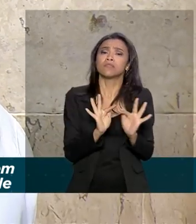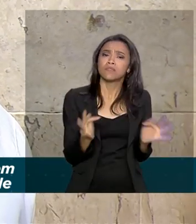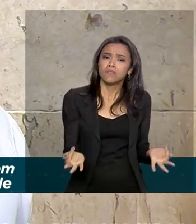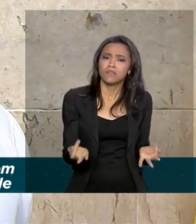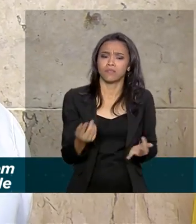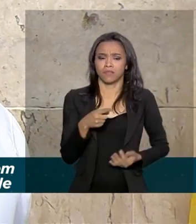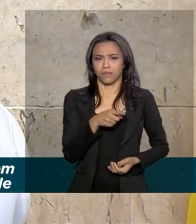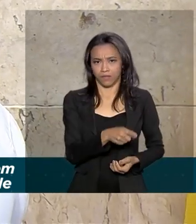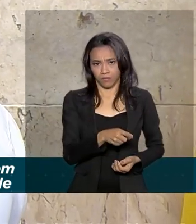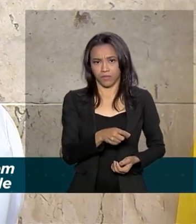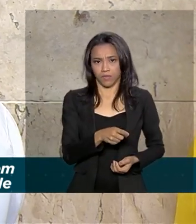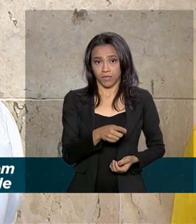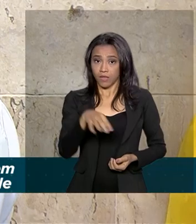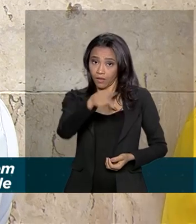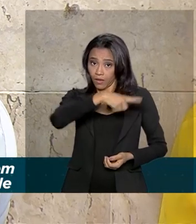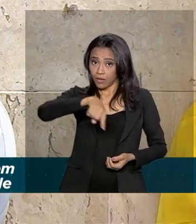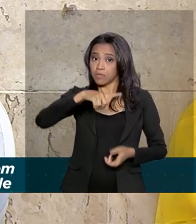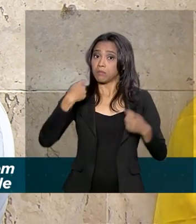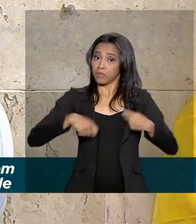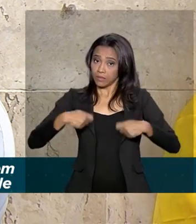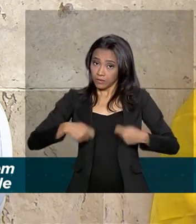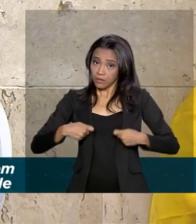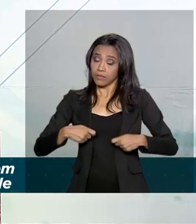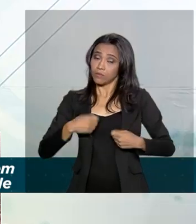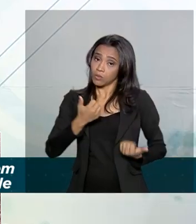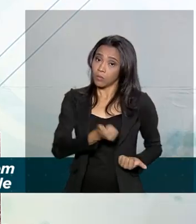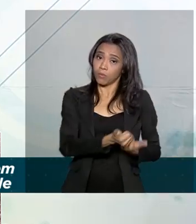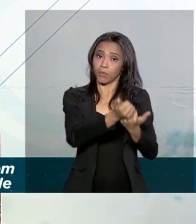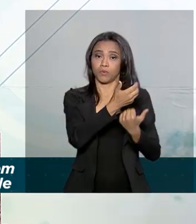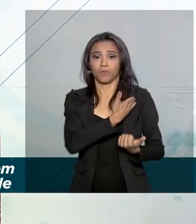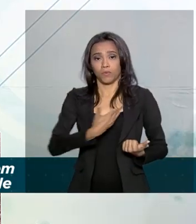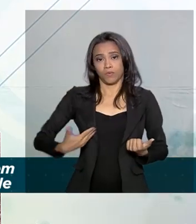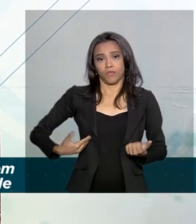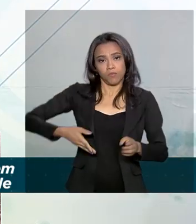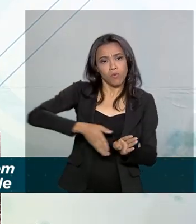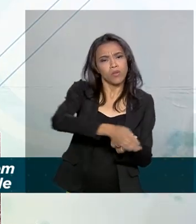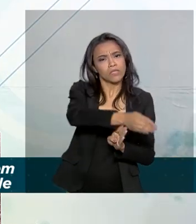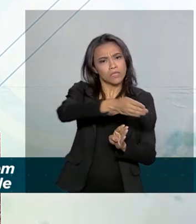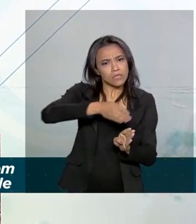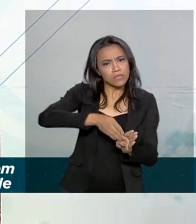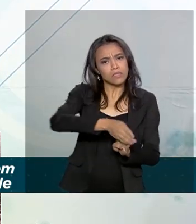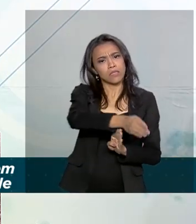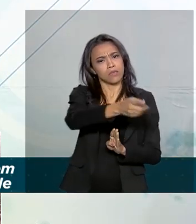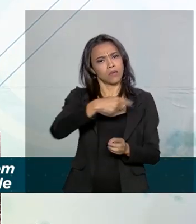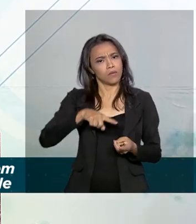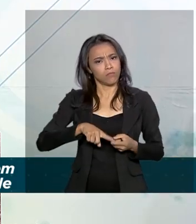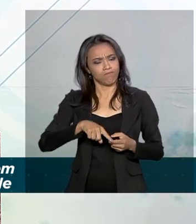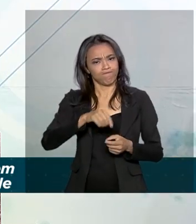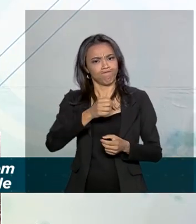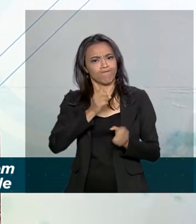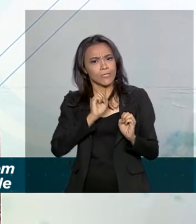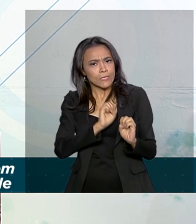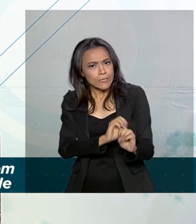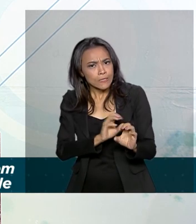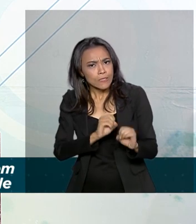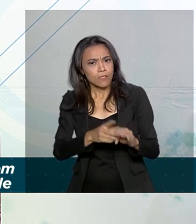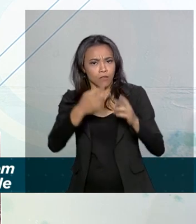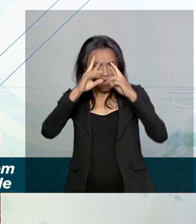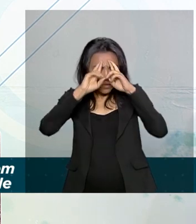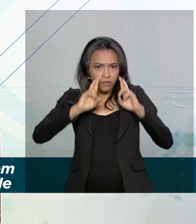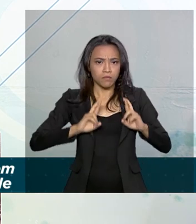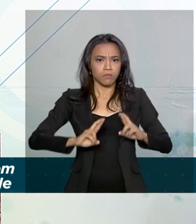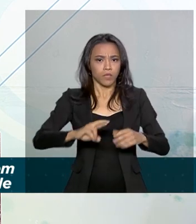Aqueles que precisam do Estado uma diretriz, disciplina e hierarquia